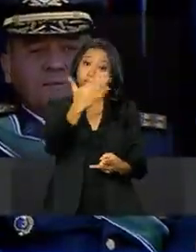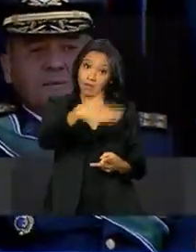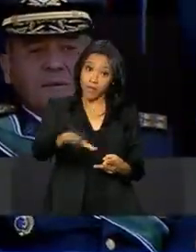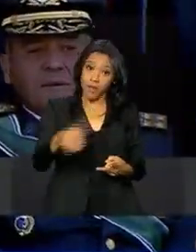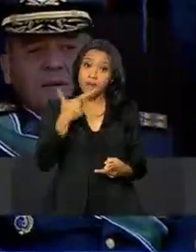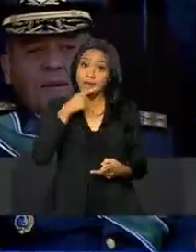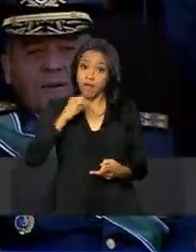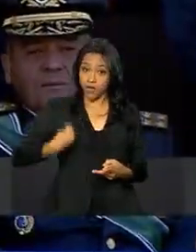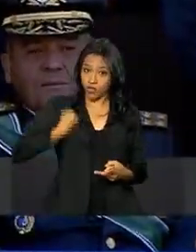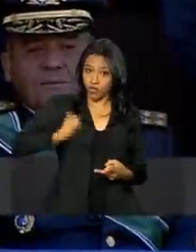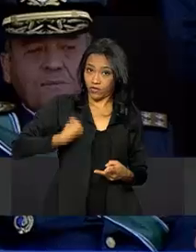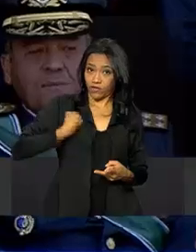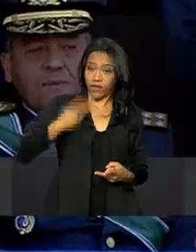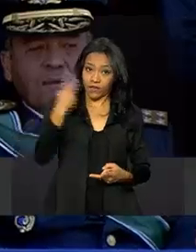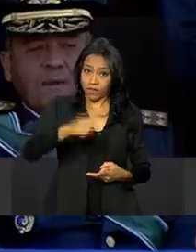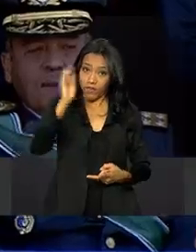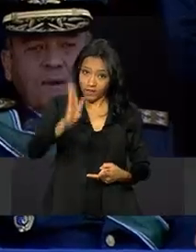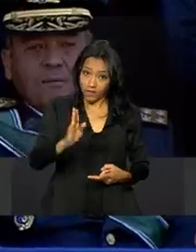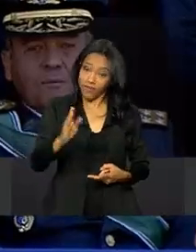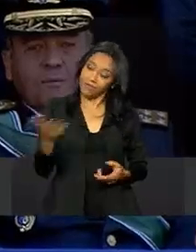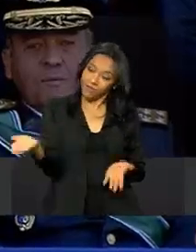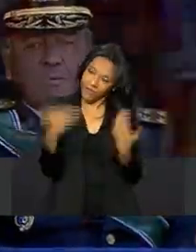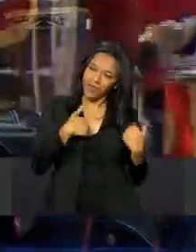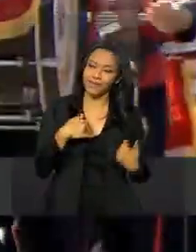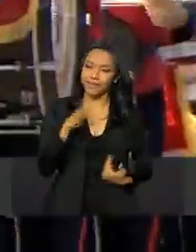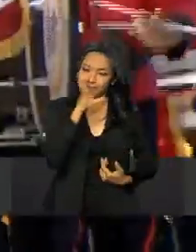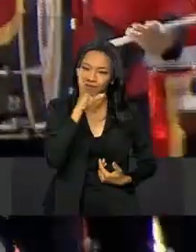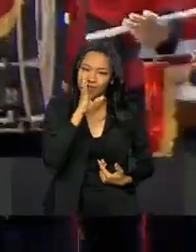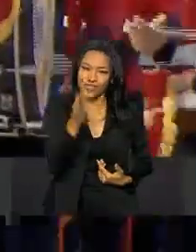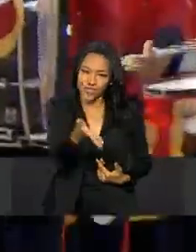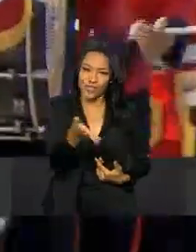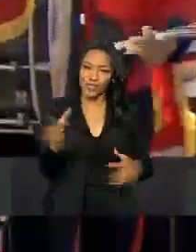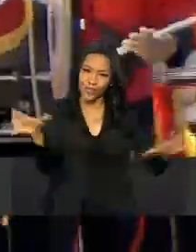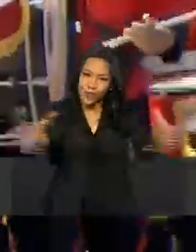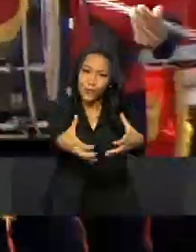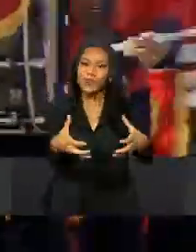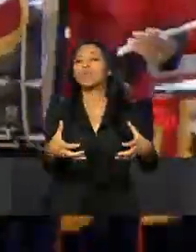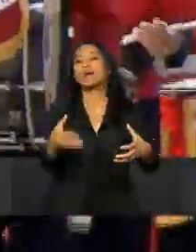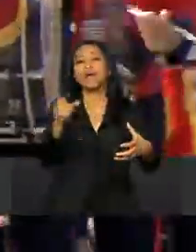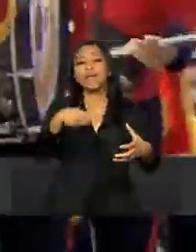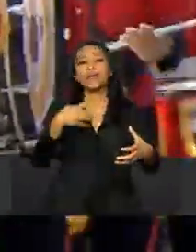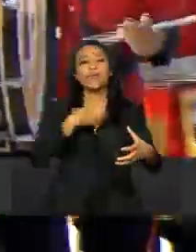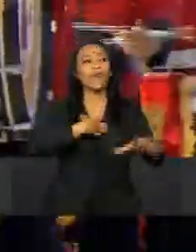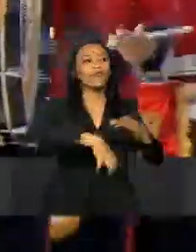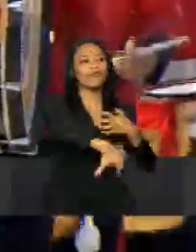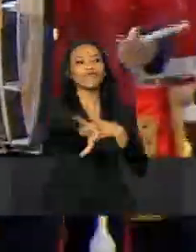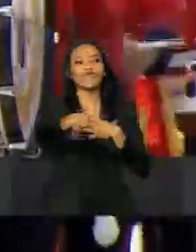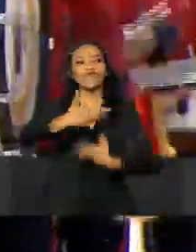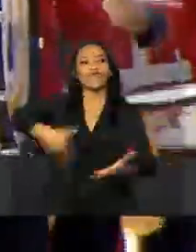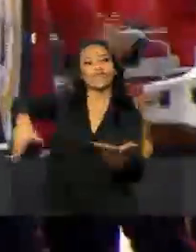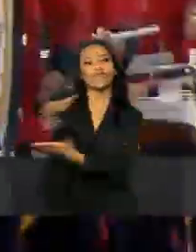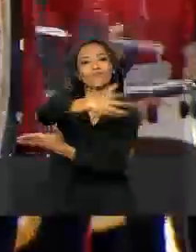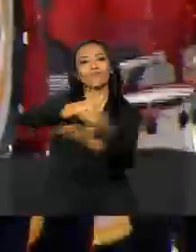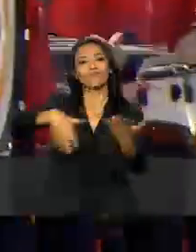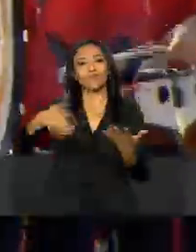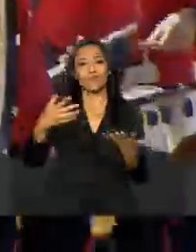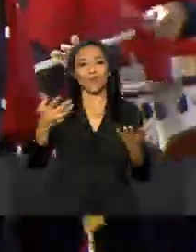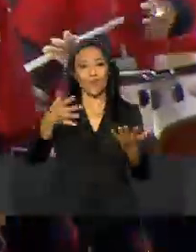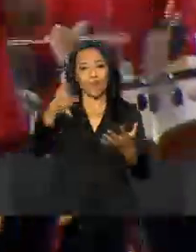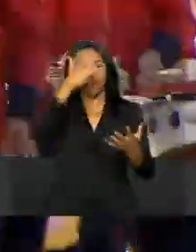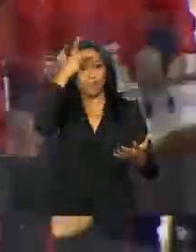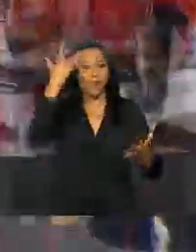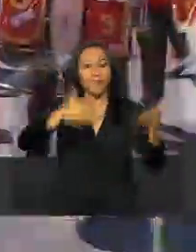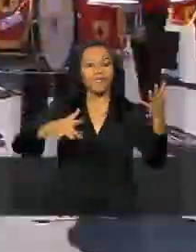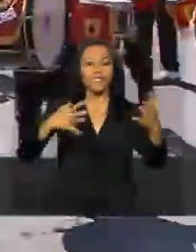em Brasília, imperdível, hein? Imperdível. Eles têm uma sinergia com o público que é fantástico. Por ter essa capacidade